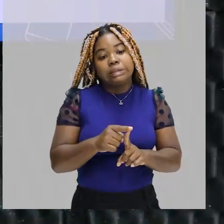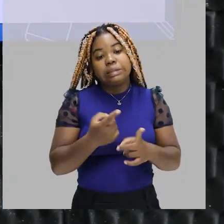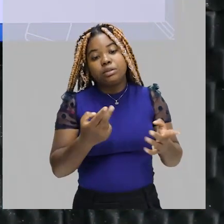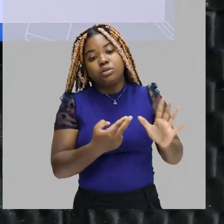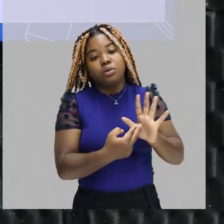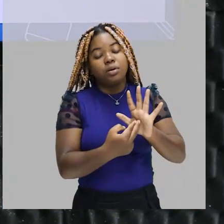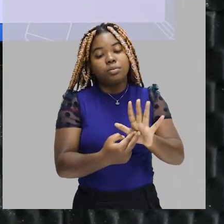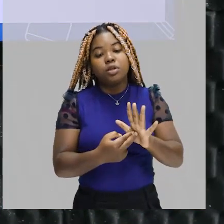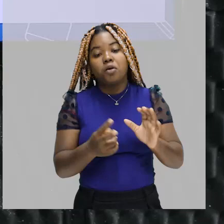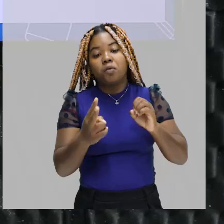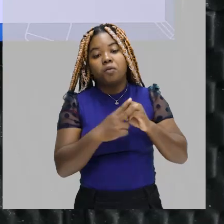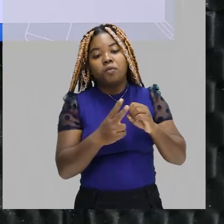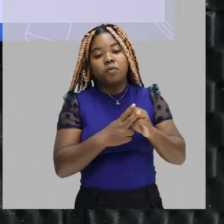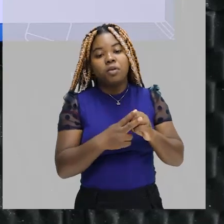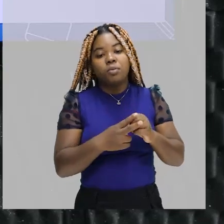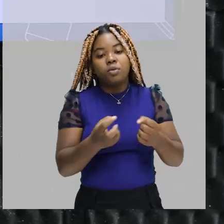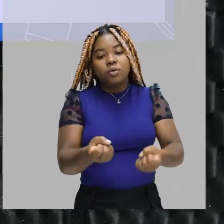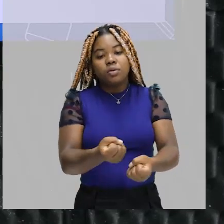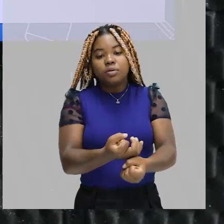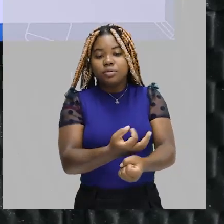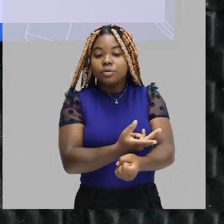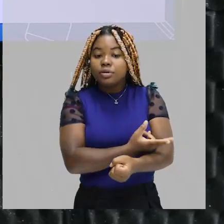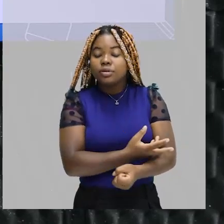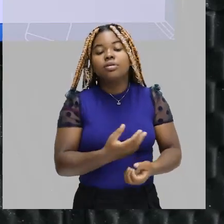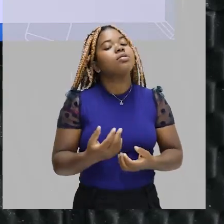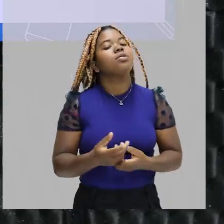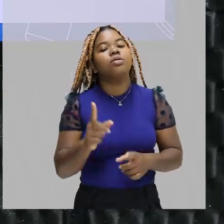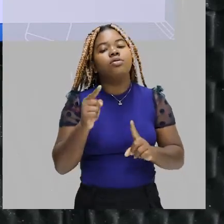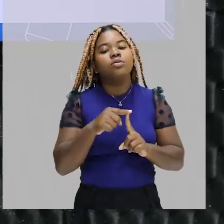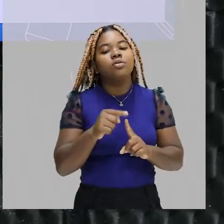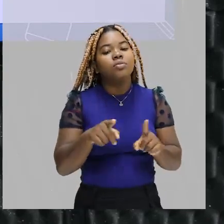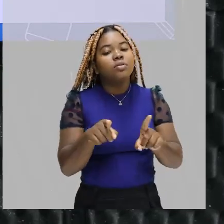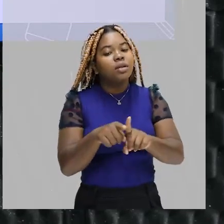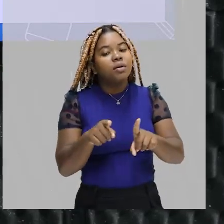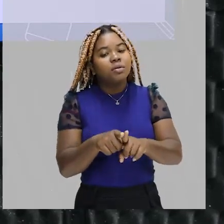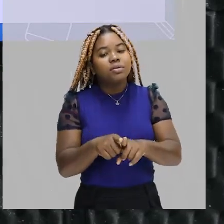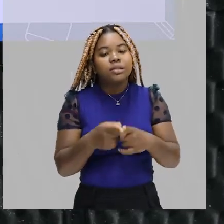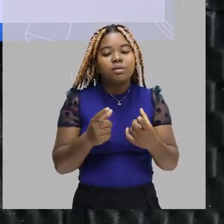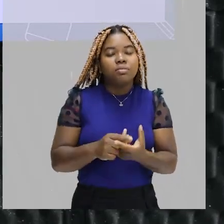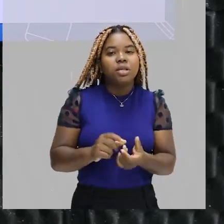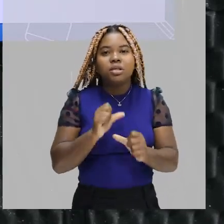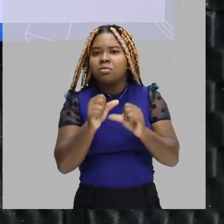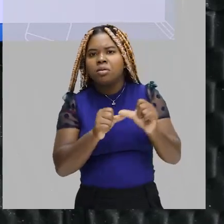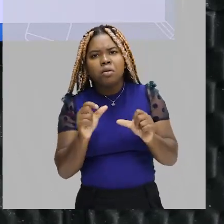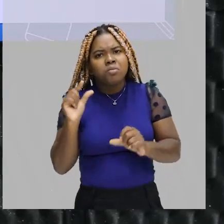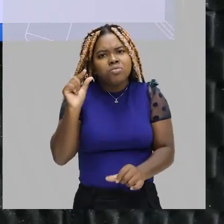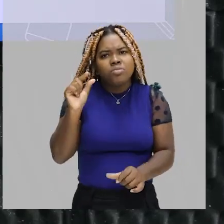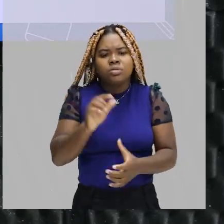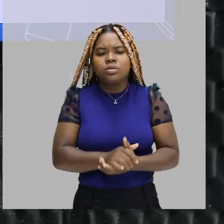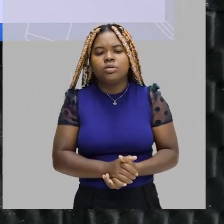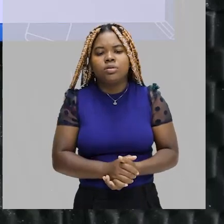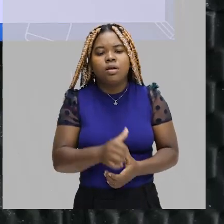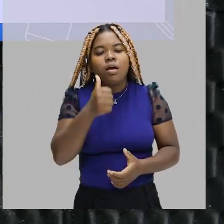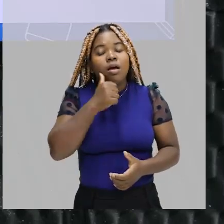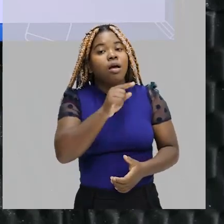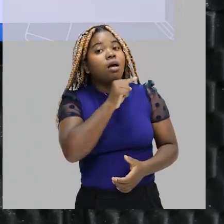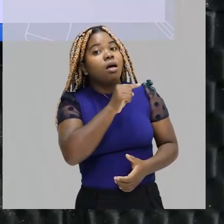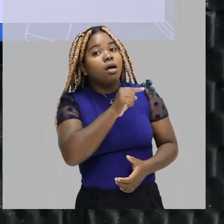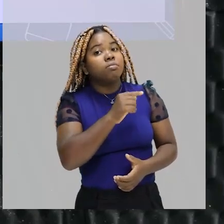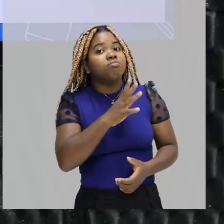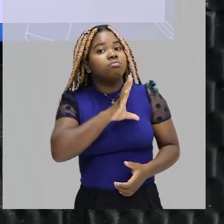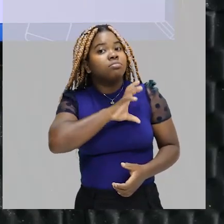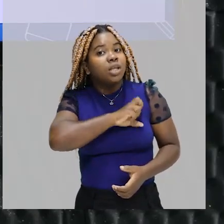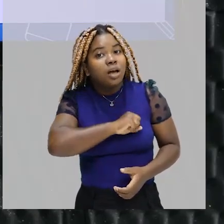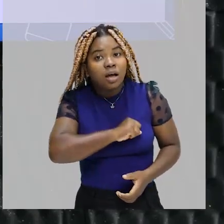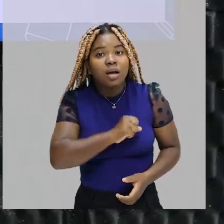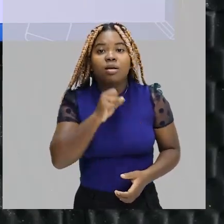que são esses verbos que expressam emoção, são situações também pouco passíveis de mudança. Ela ama sorvete. Para ela deixar de